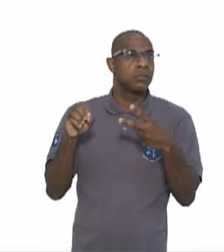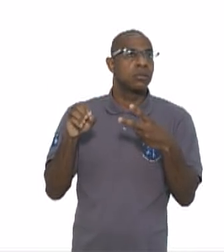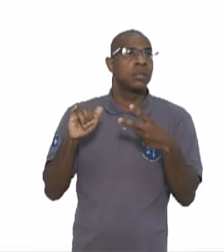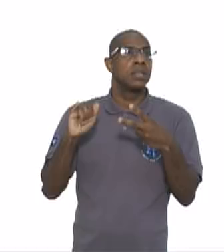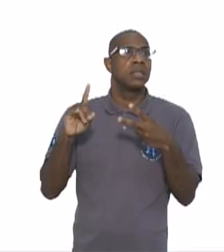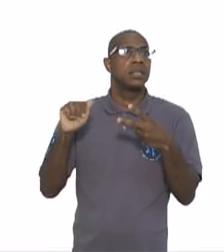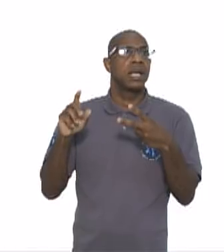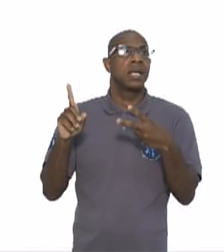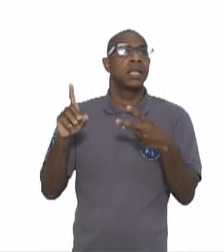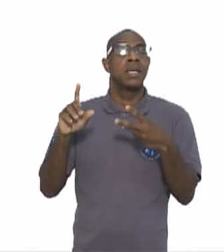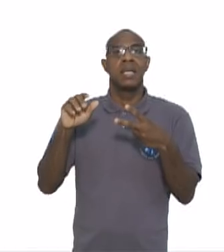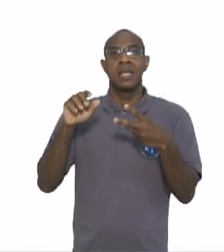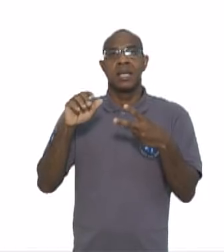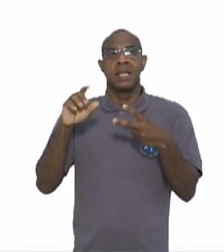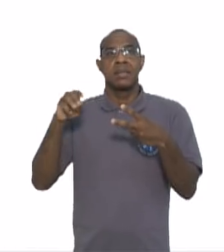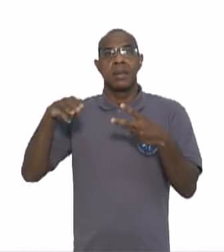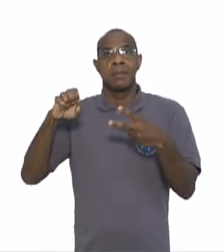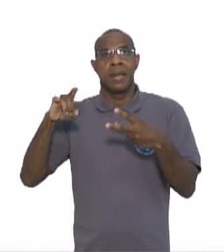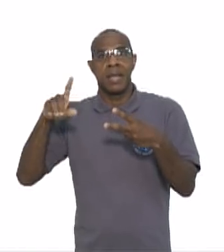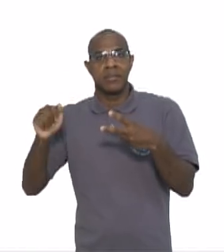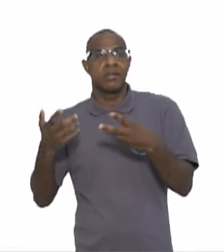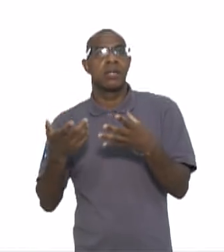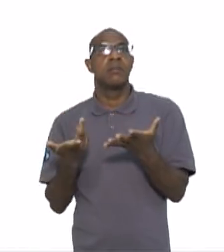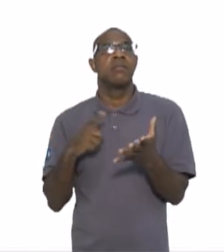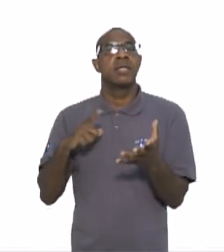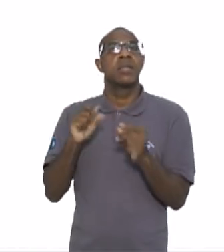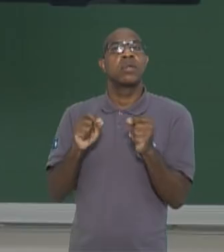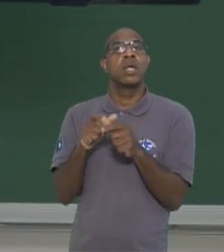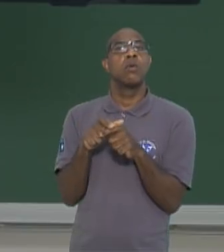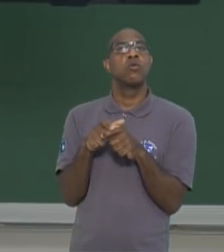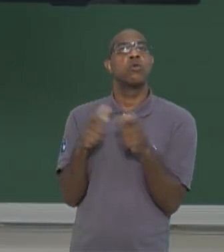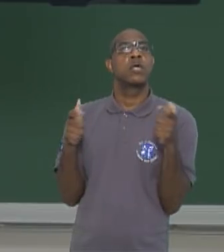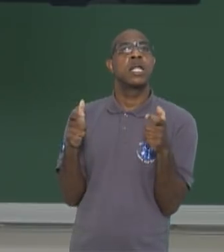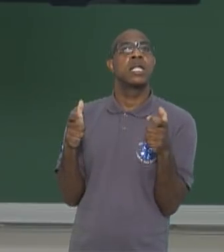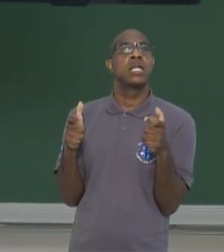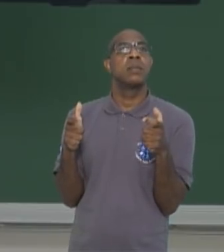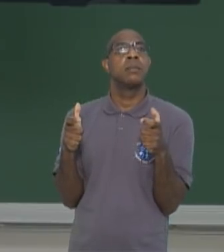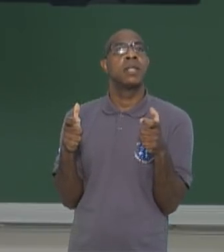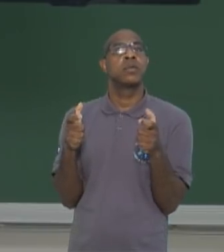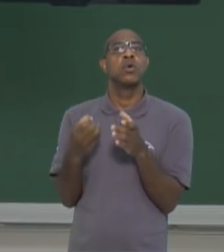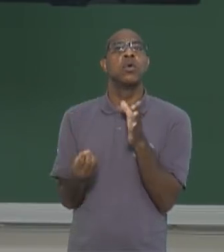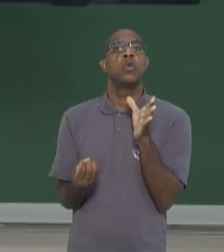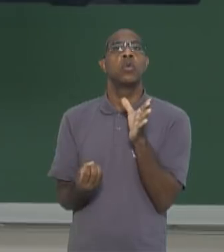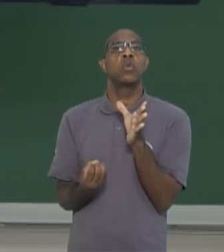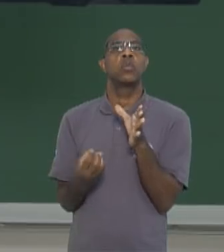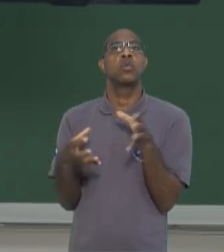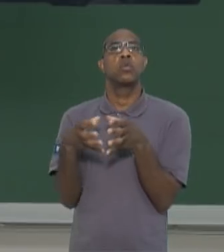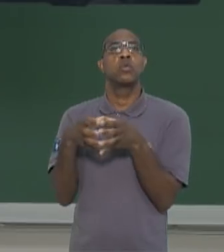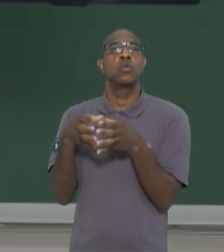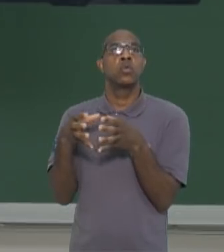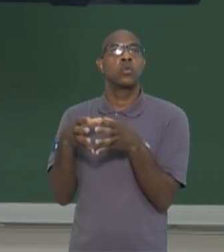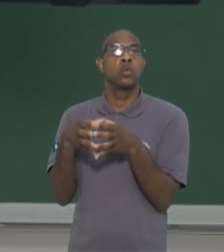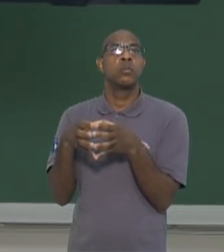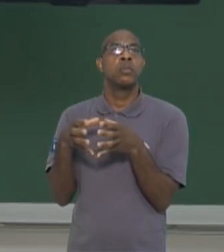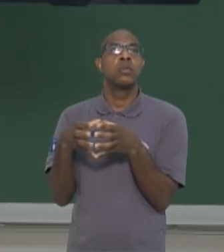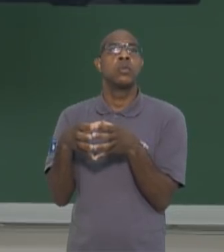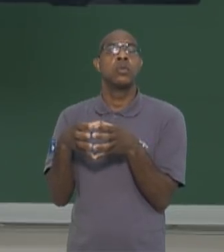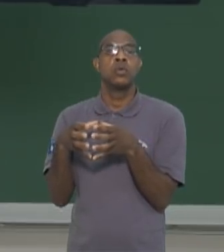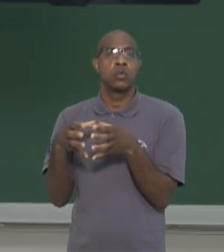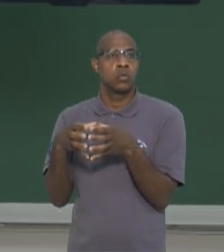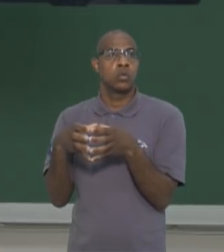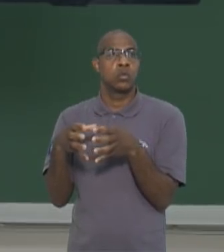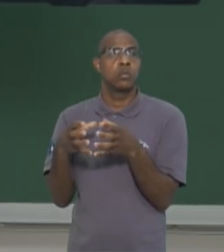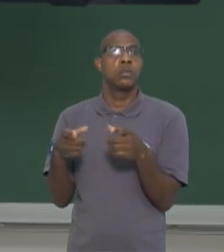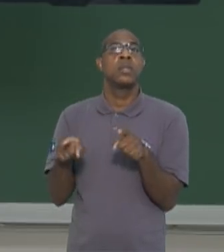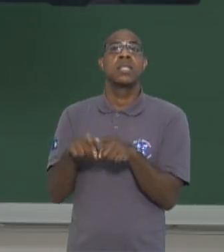tem um crescimento de do novo grupo social, que é os burgueses, a crise do sistema